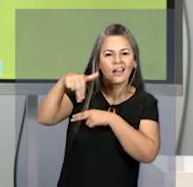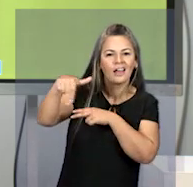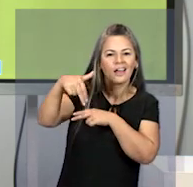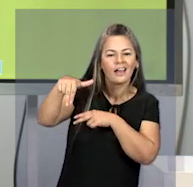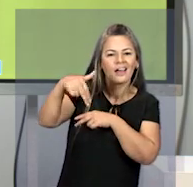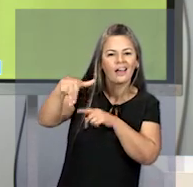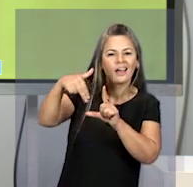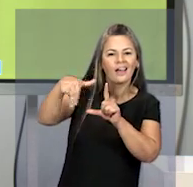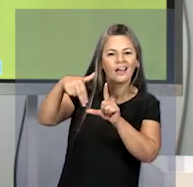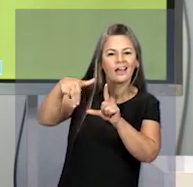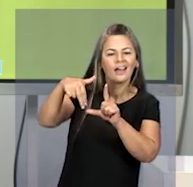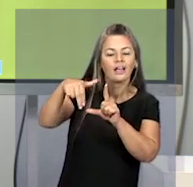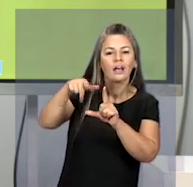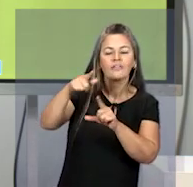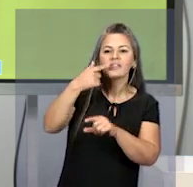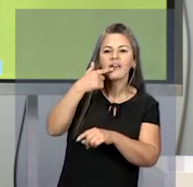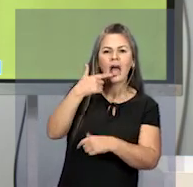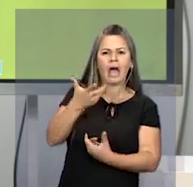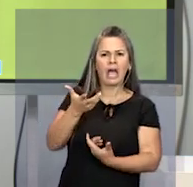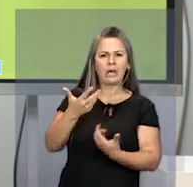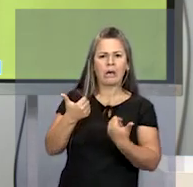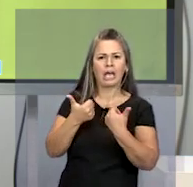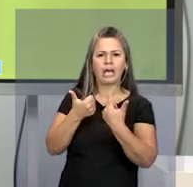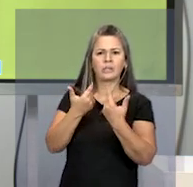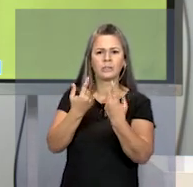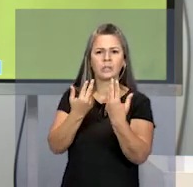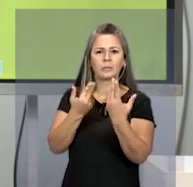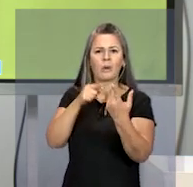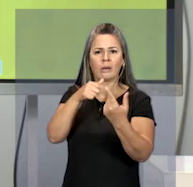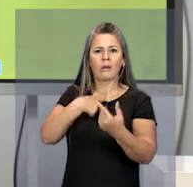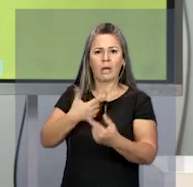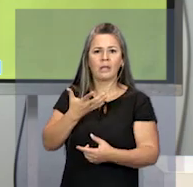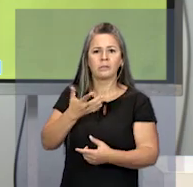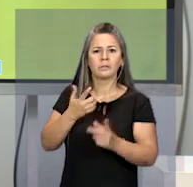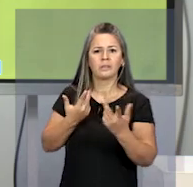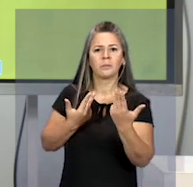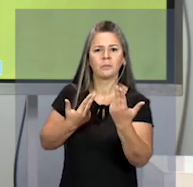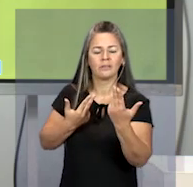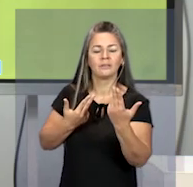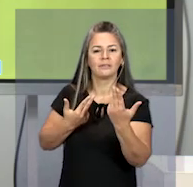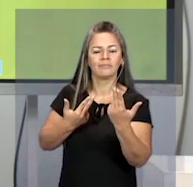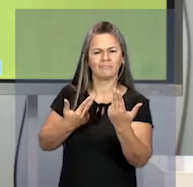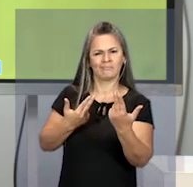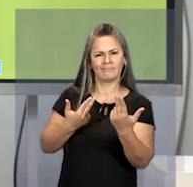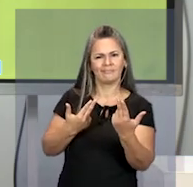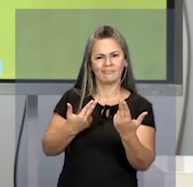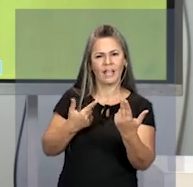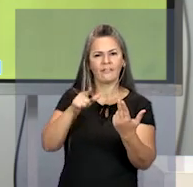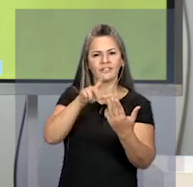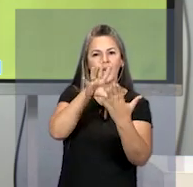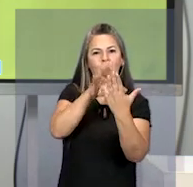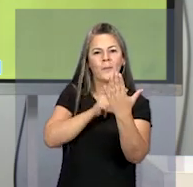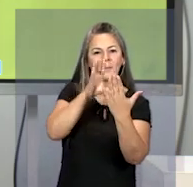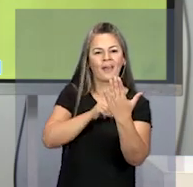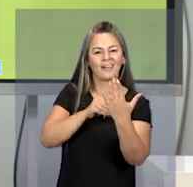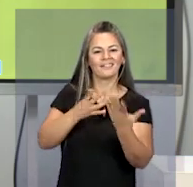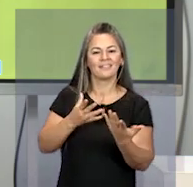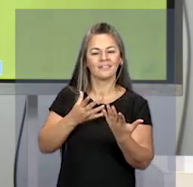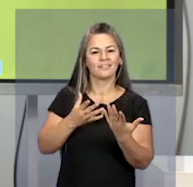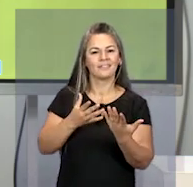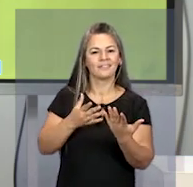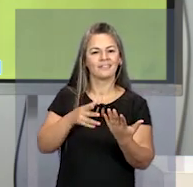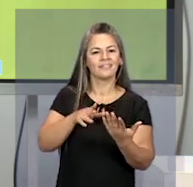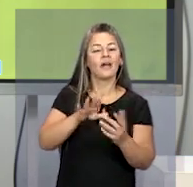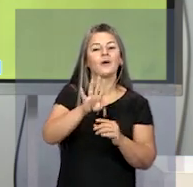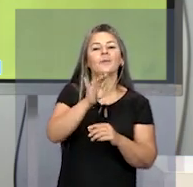se identificava com um personagem e você começava a agir como aquele personagem. Como uma narrativa que antes da evolução da TV, antes